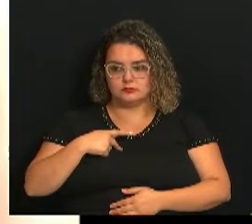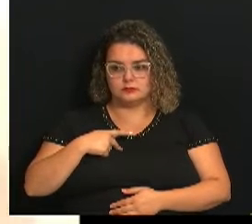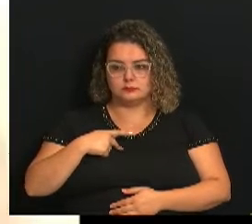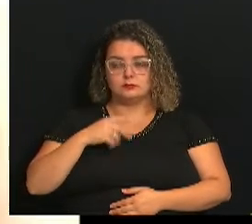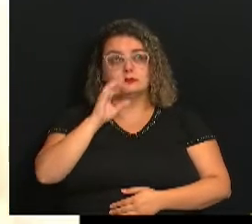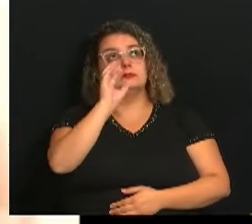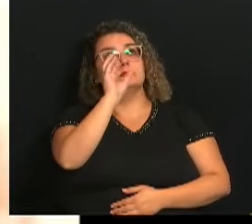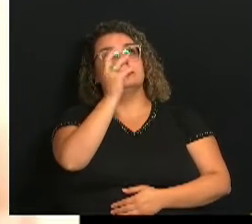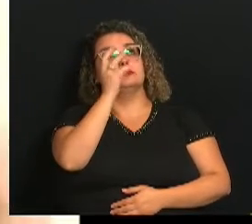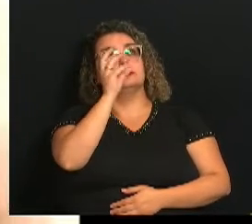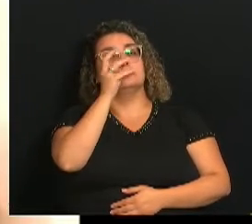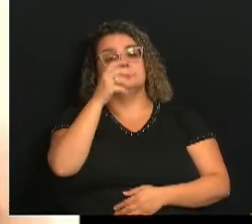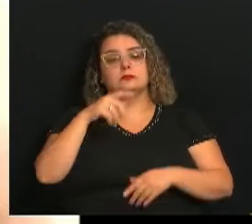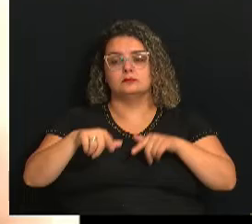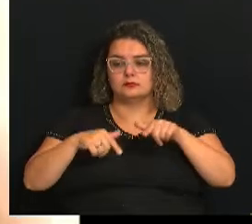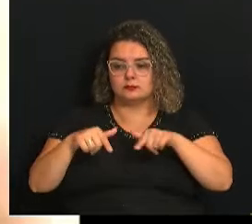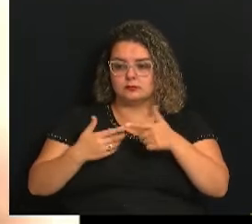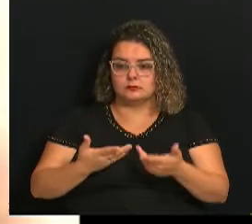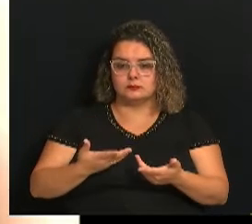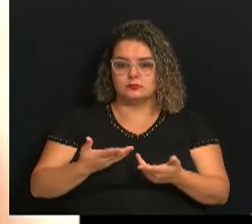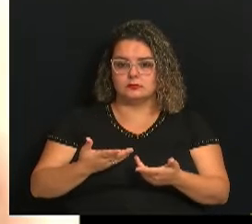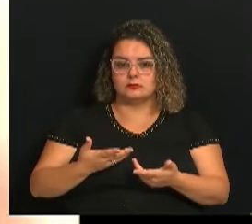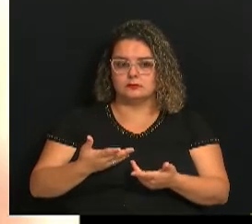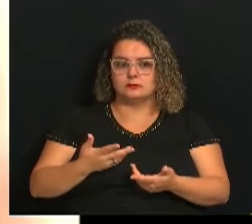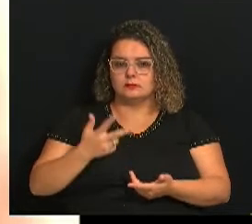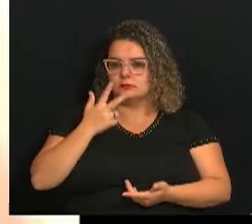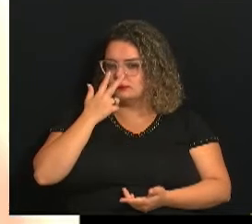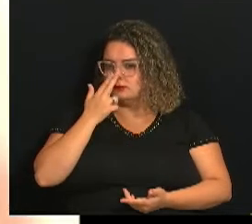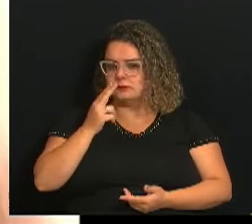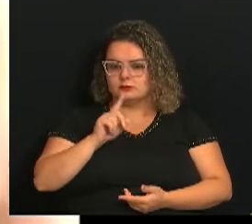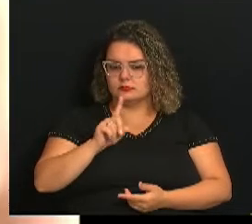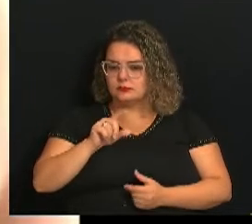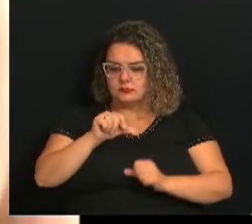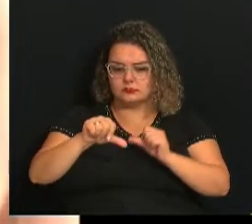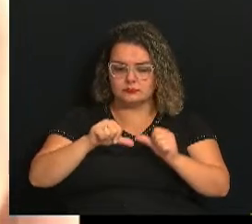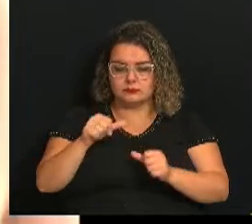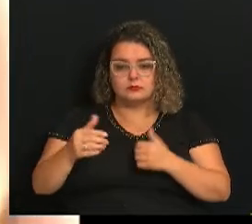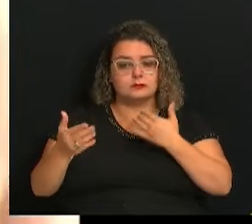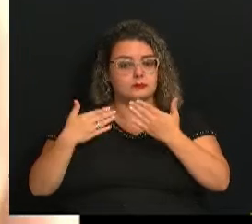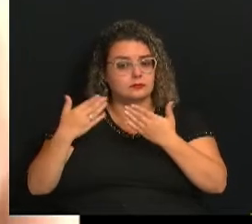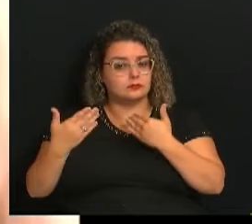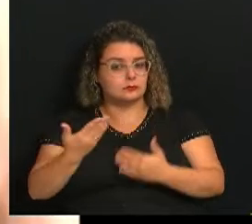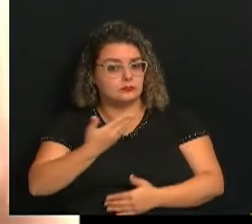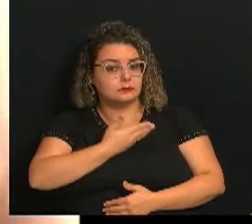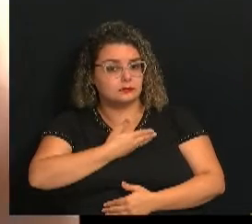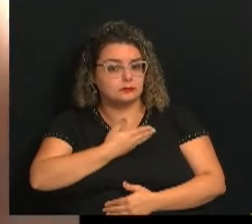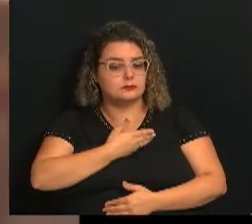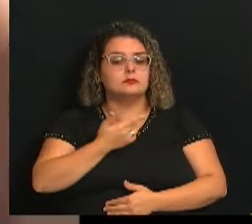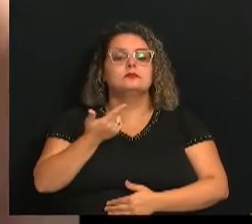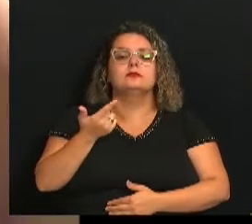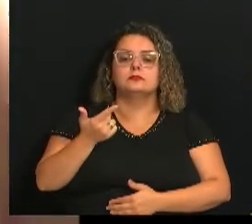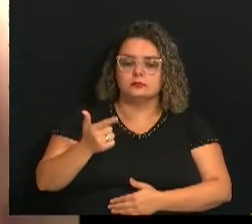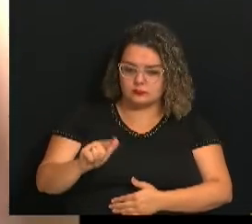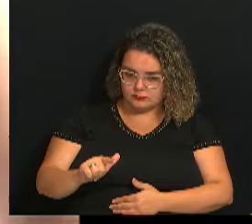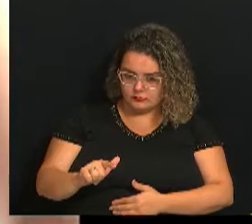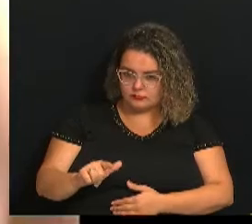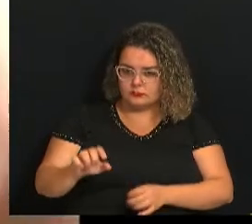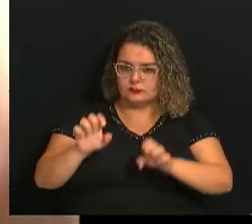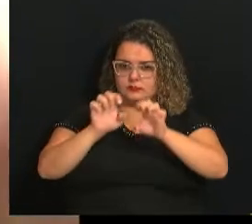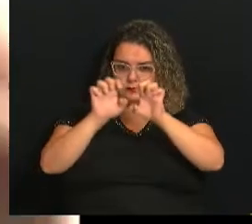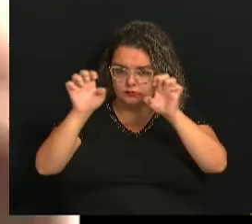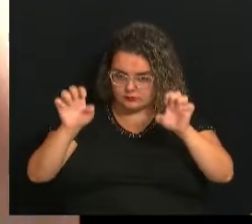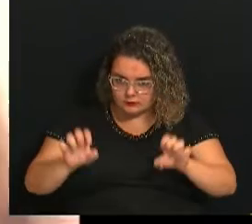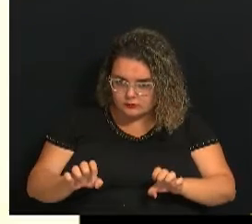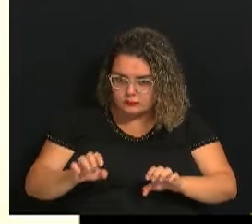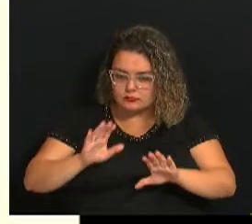que trabalhar. E me parece que isso não mudou. Pelas conversas que eu tenho tido com colegas, muito do que é estrutural na